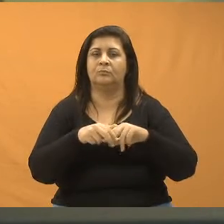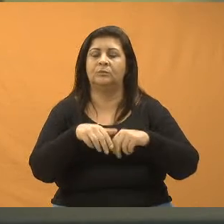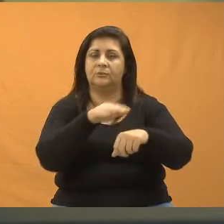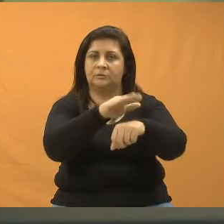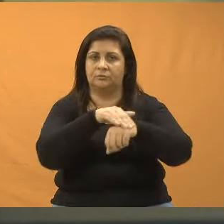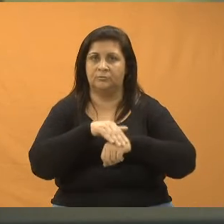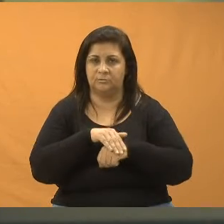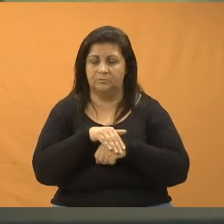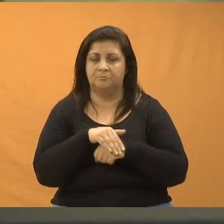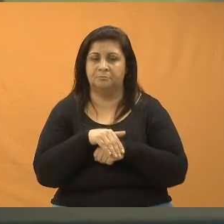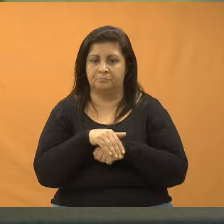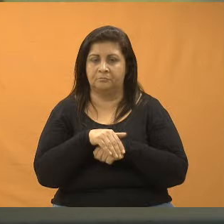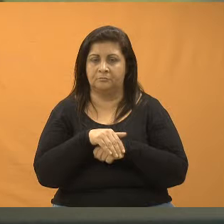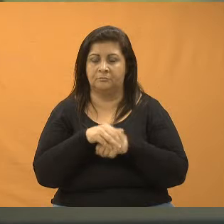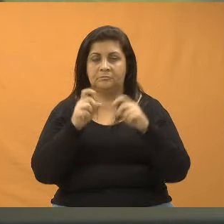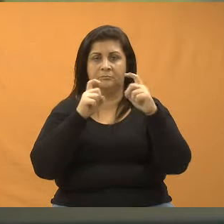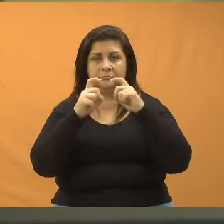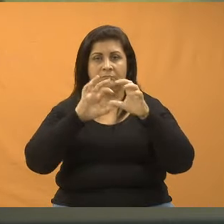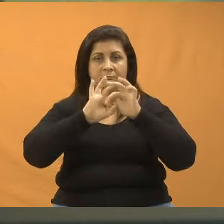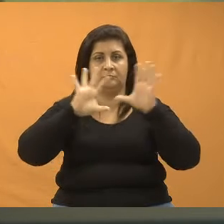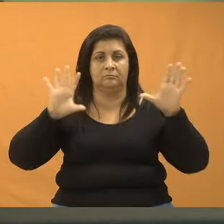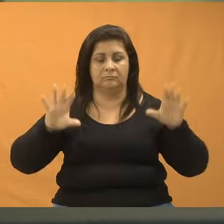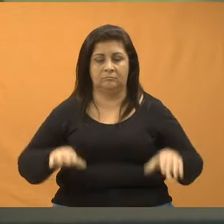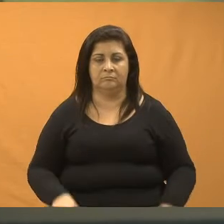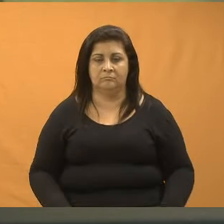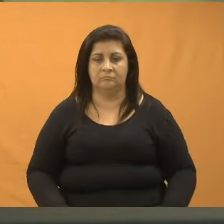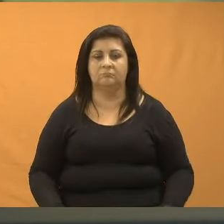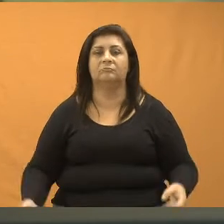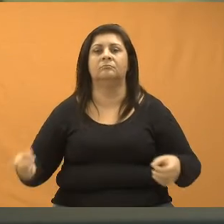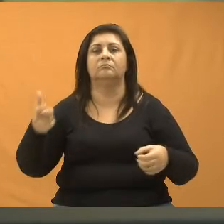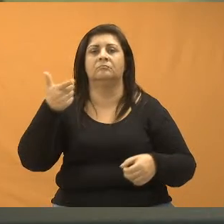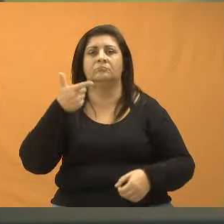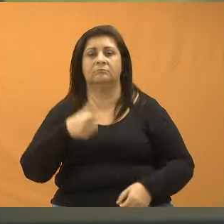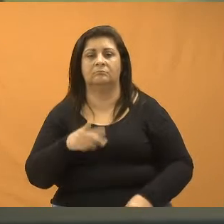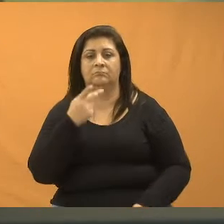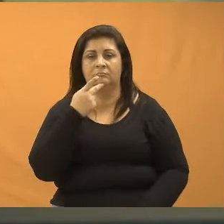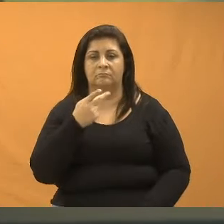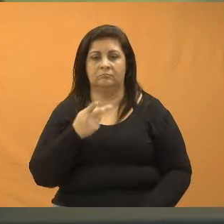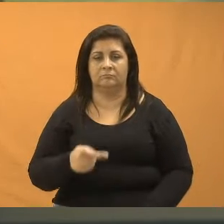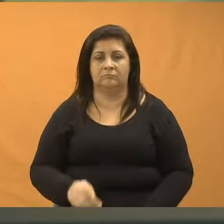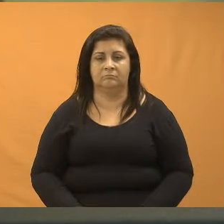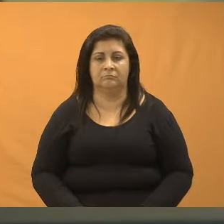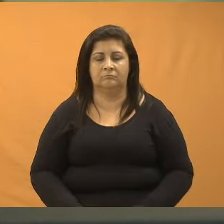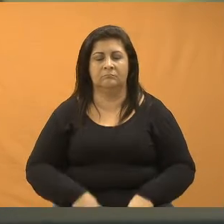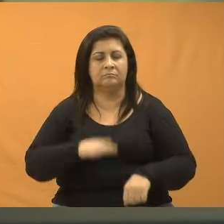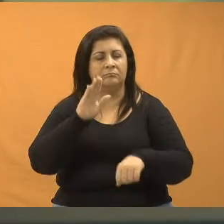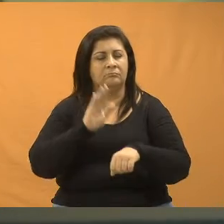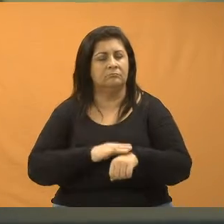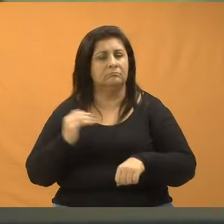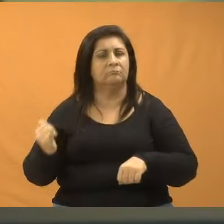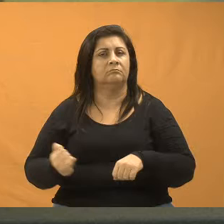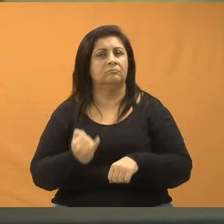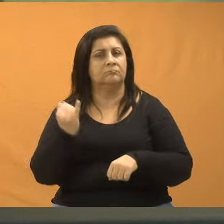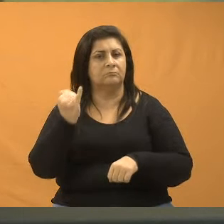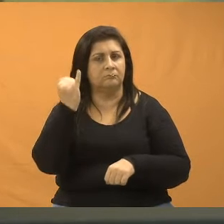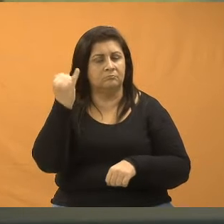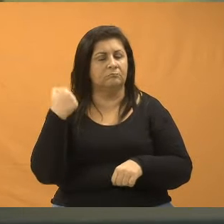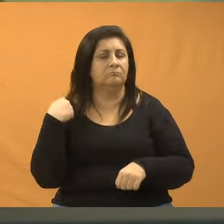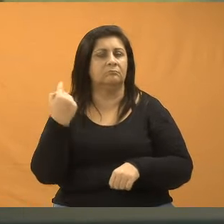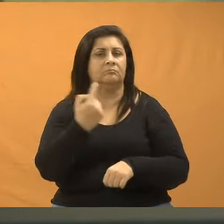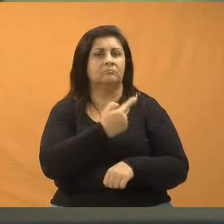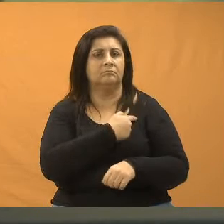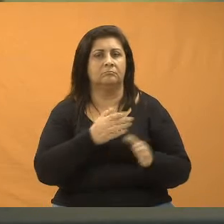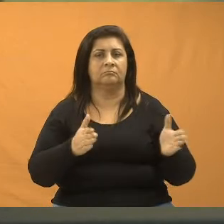convocar essa audiência pública. Volto a falar, talvez seja o ato mais importante do nosso